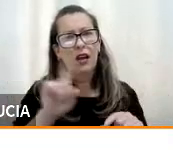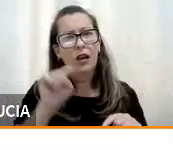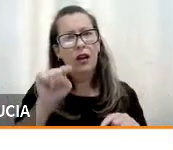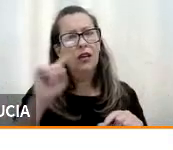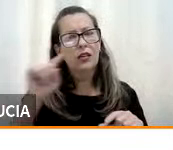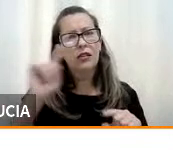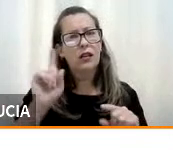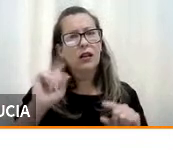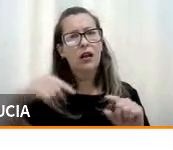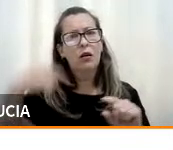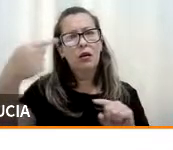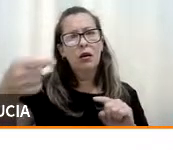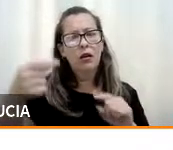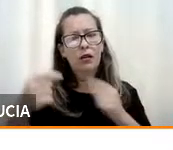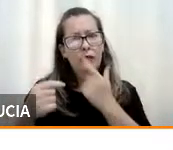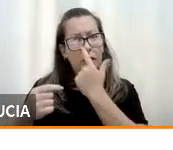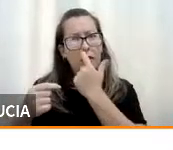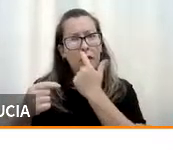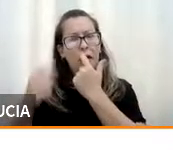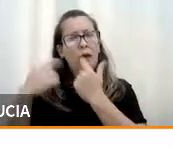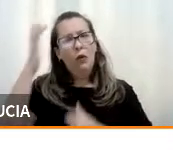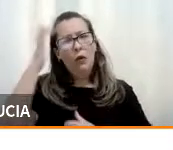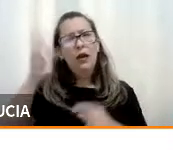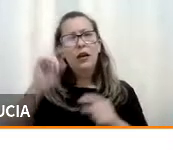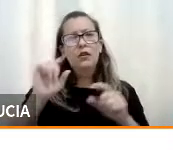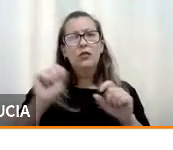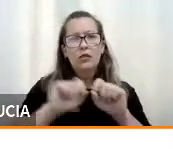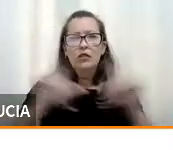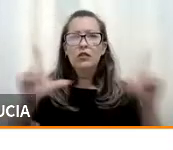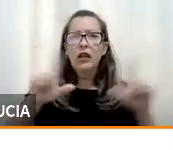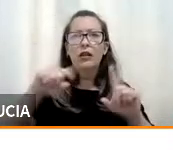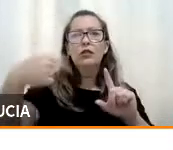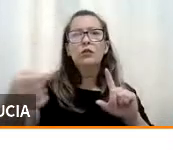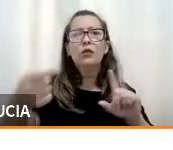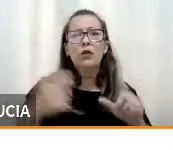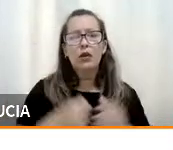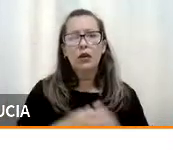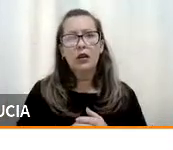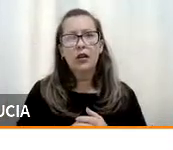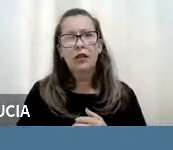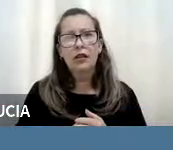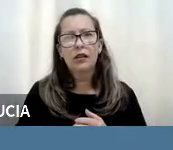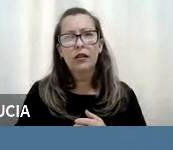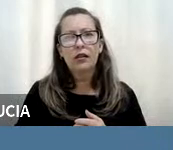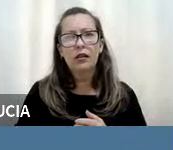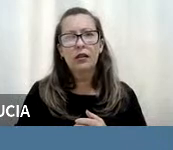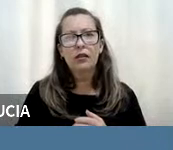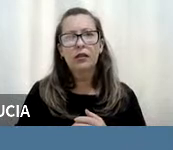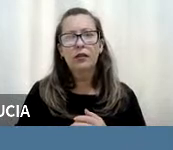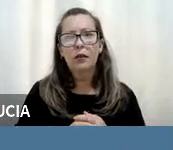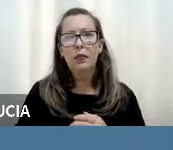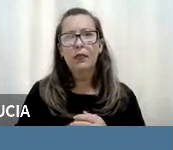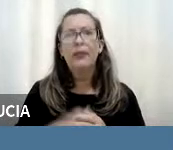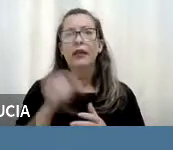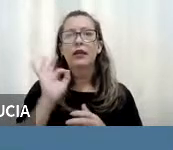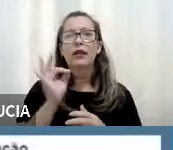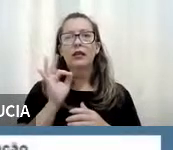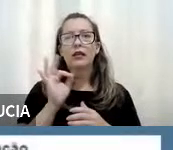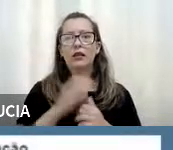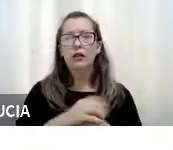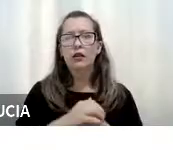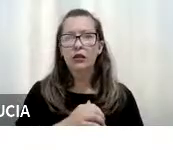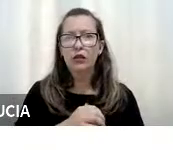para a gente ter certeza, Tati, por acho favor. Que é mais um, que é aquele do observatório. Isso, o